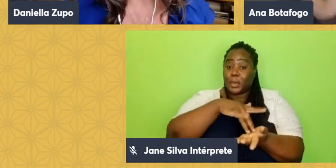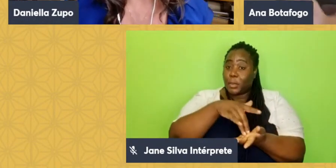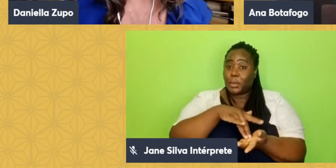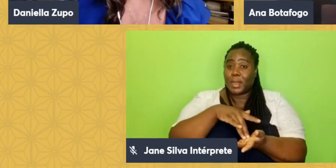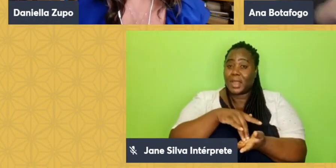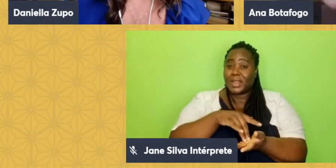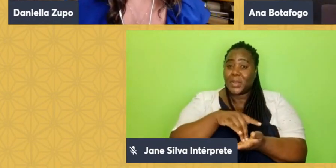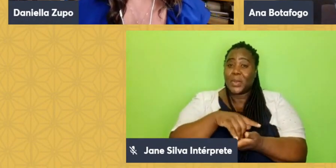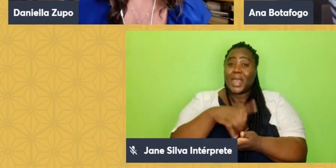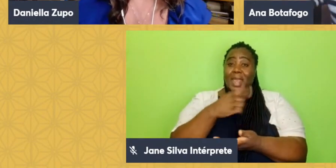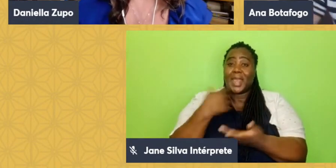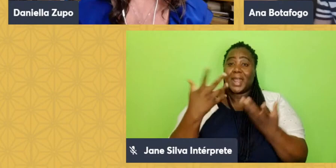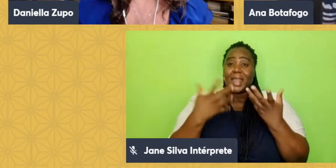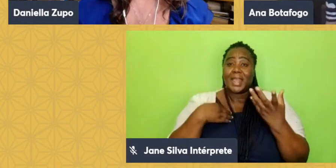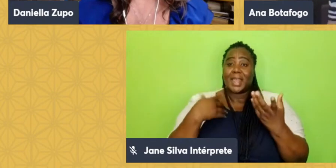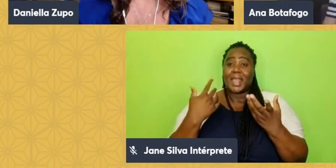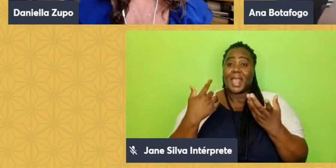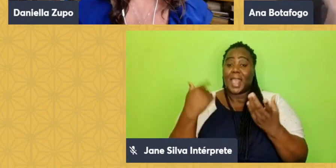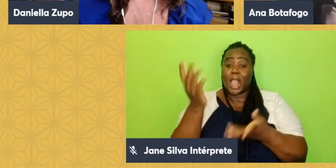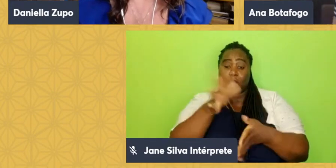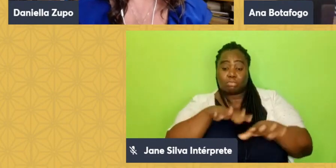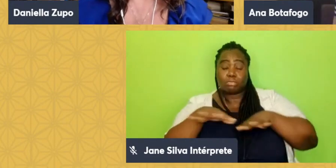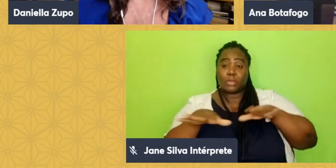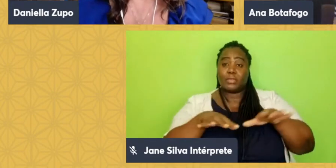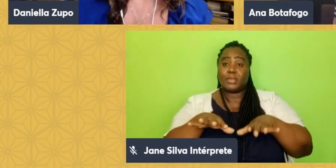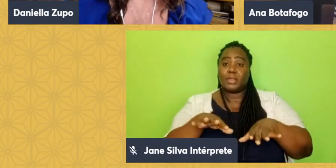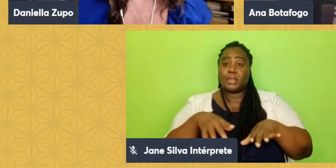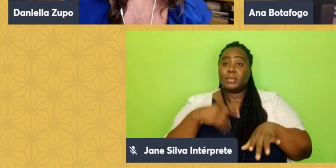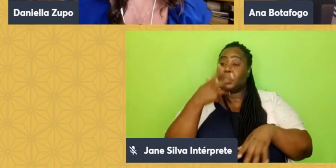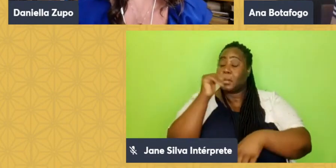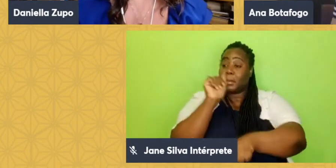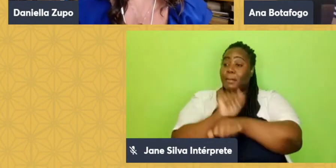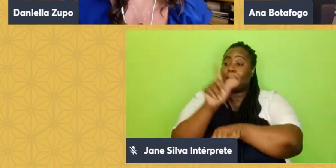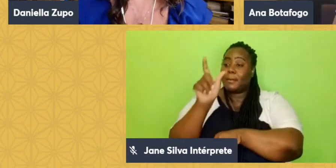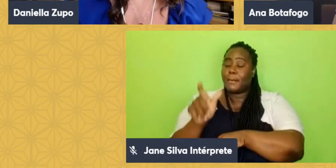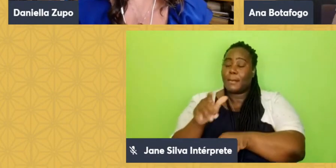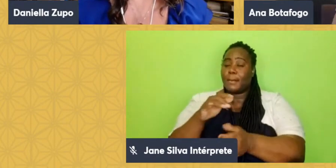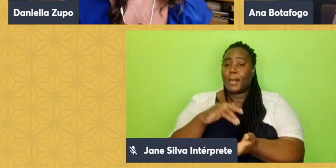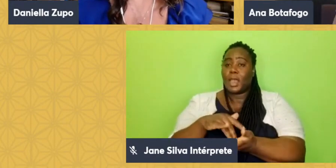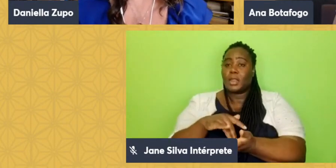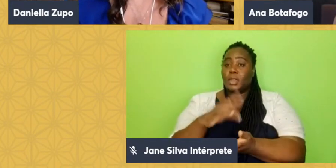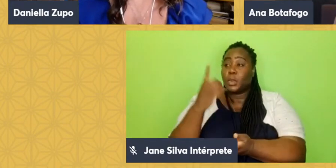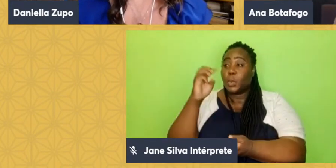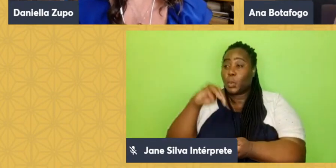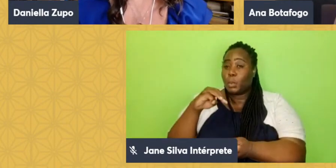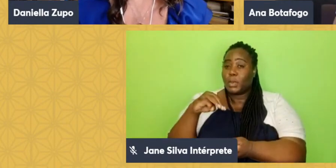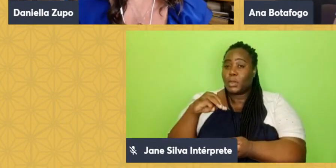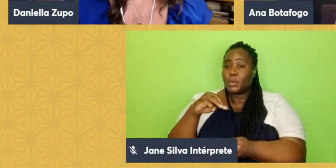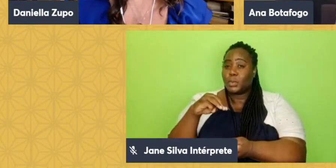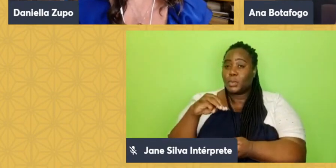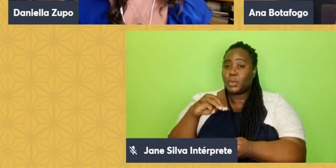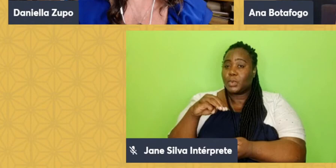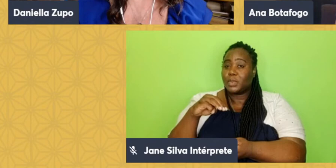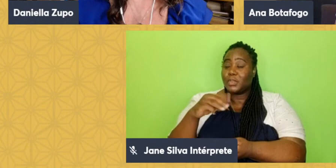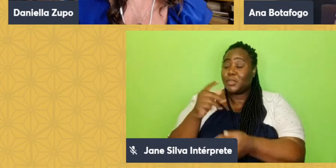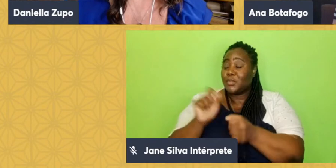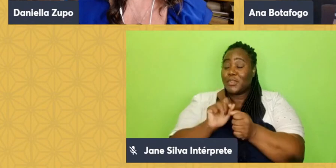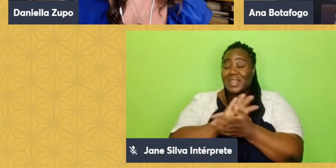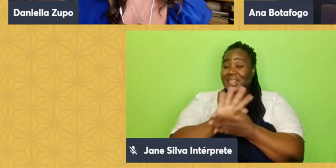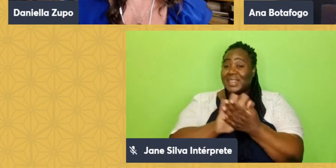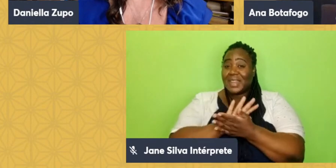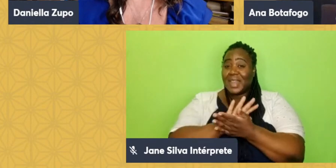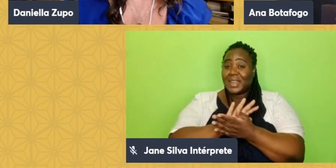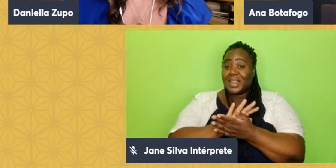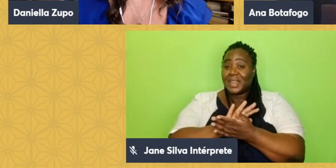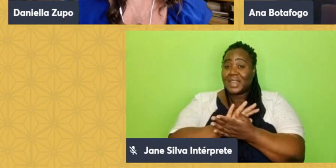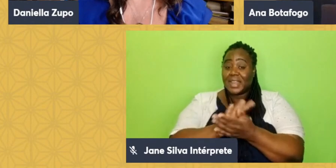enquanto Bailarina e ele quer sempre está se movimentando põe o bailarino parado um minuto sem fazer nada